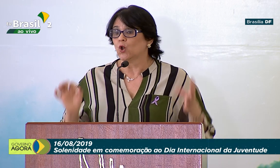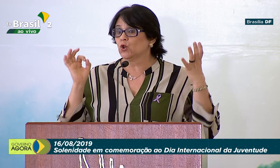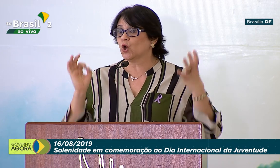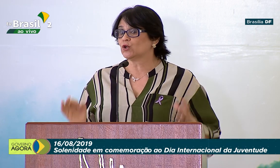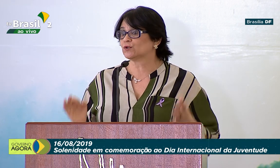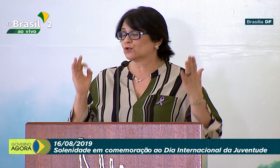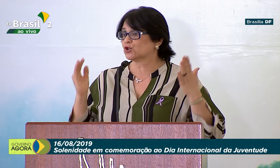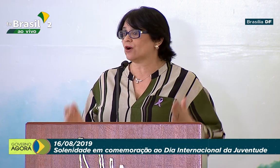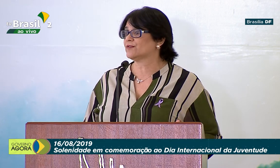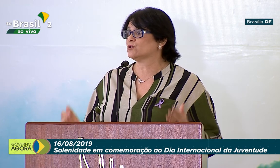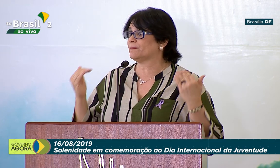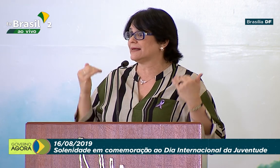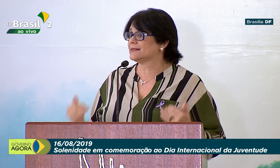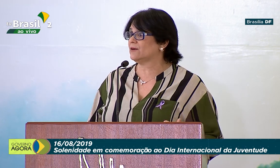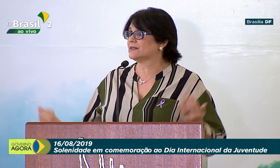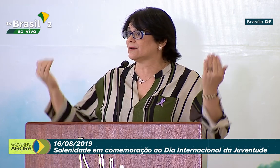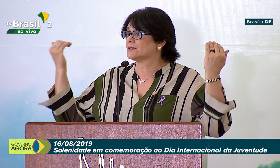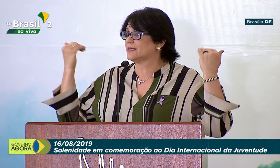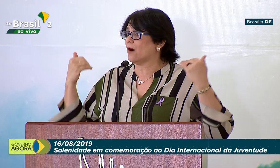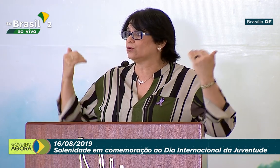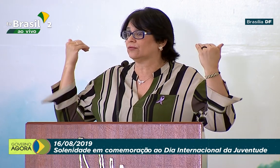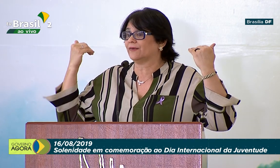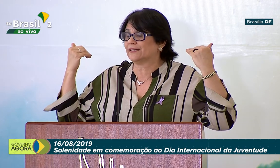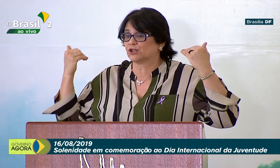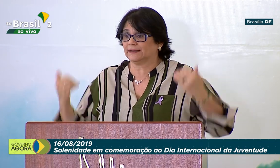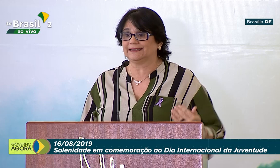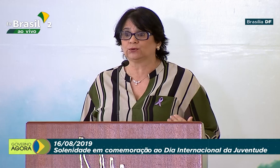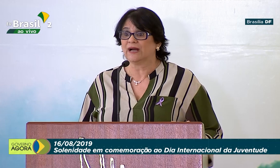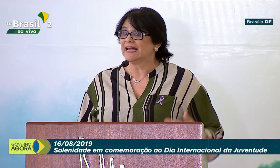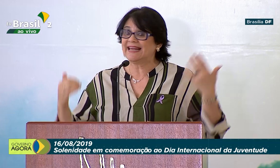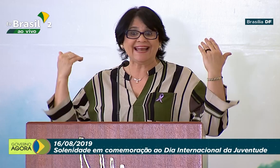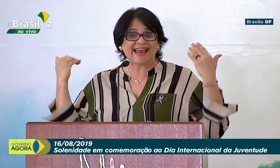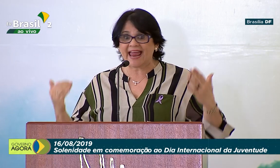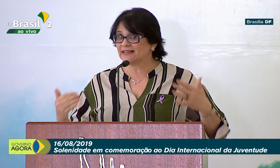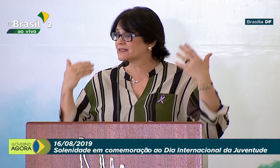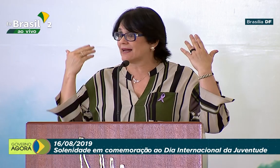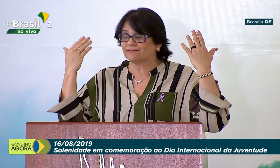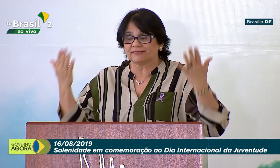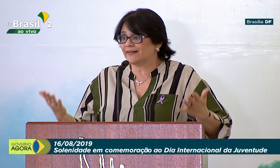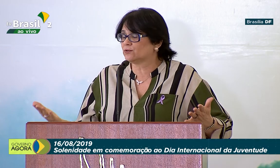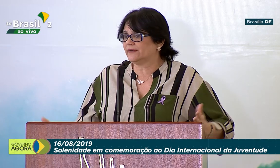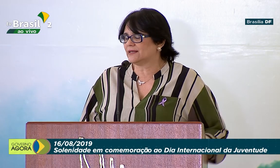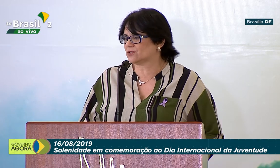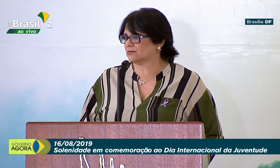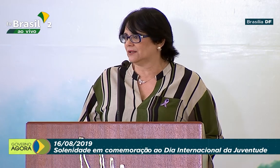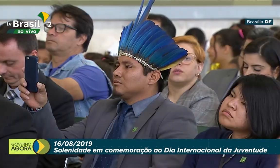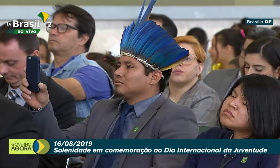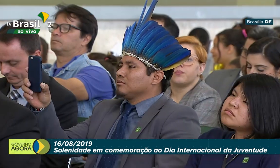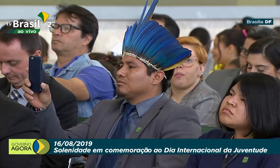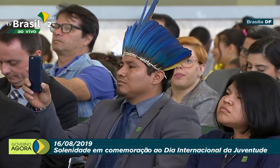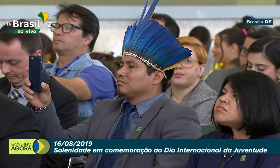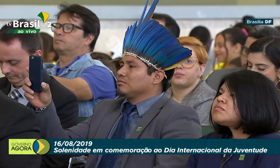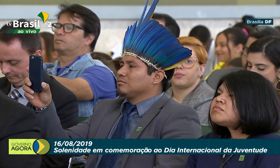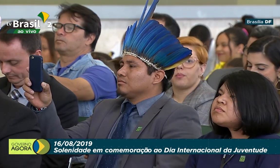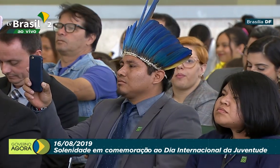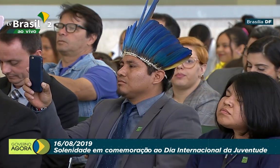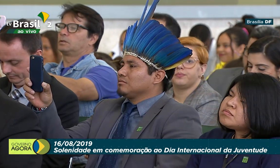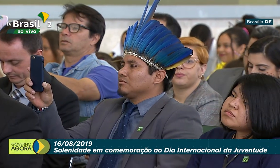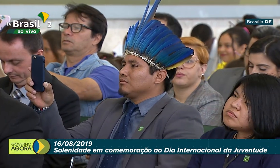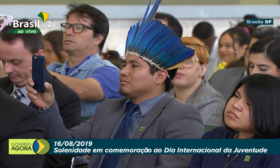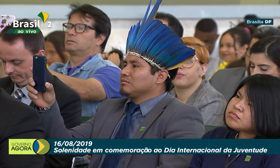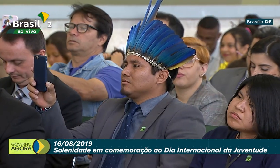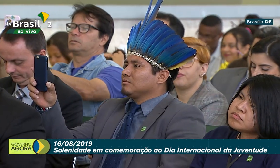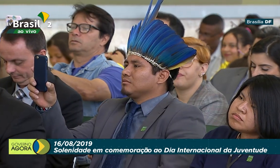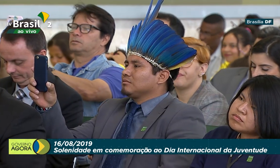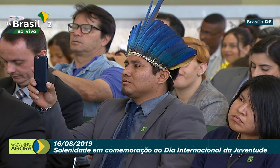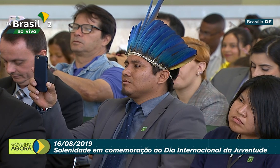automutilação. Nossos jovens no Brasil estão se autoflagelando e ninguém estava vendo isto. Havia um silêncio